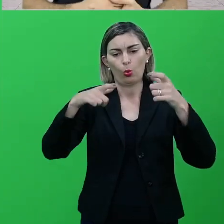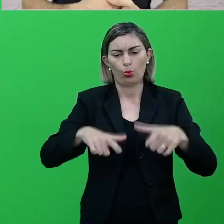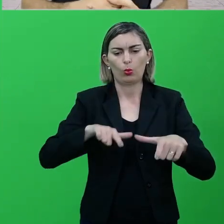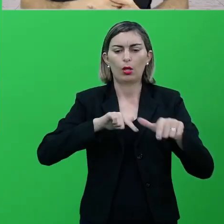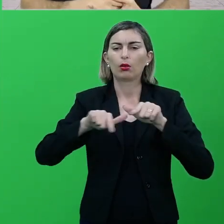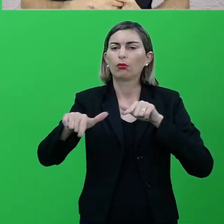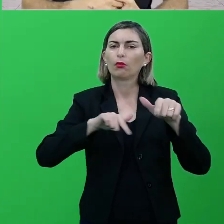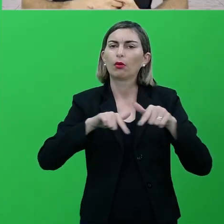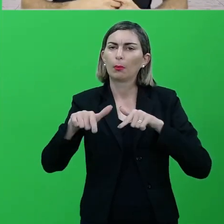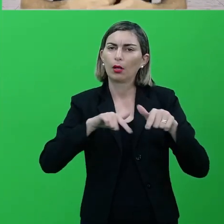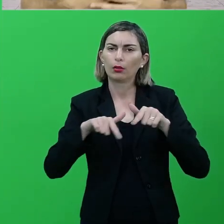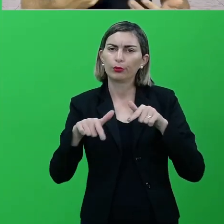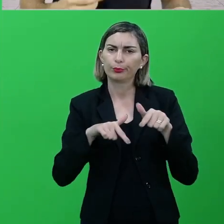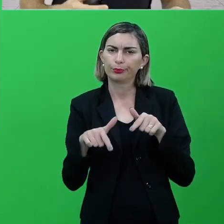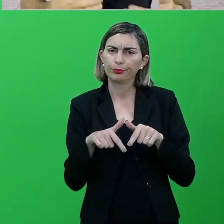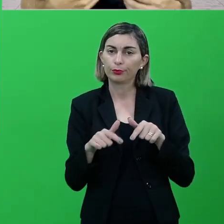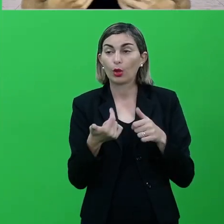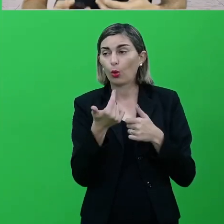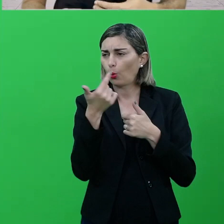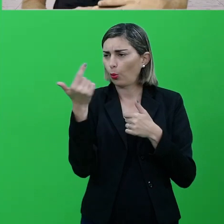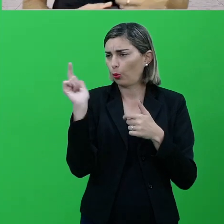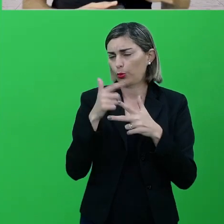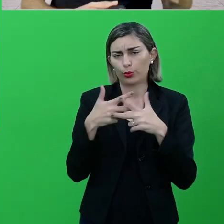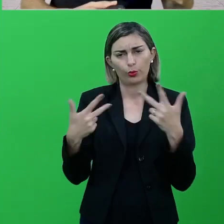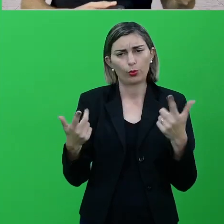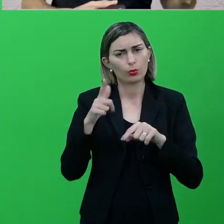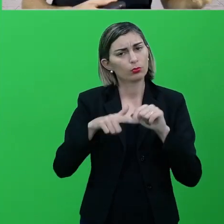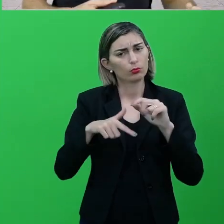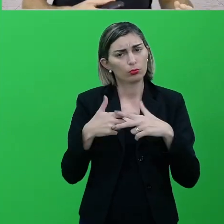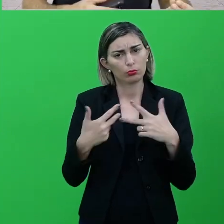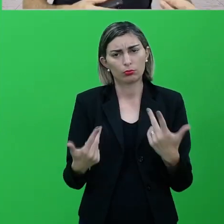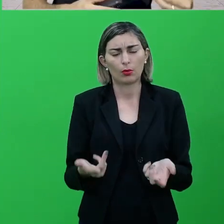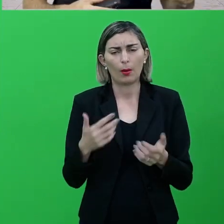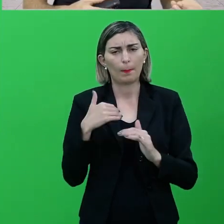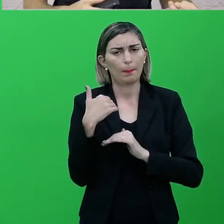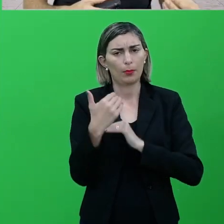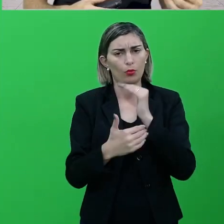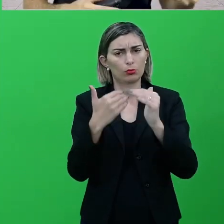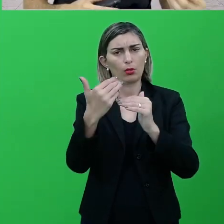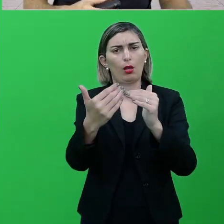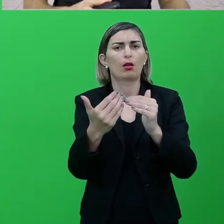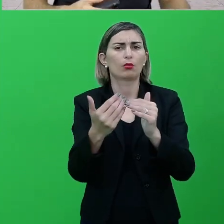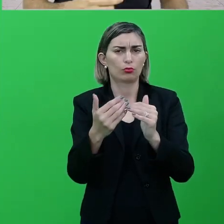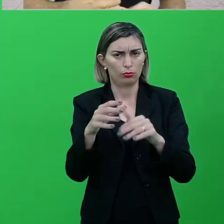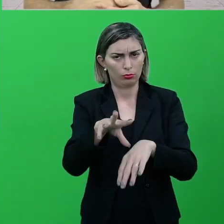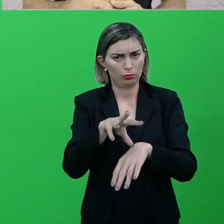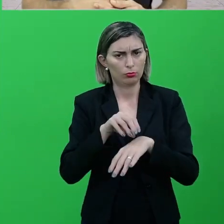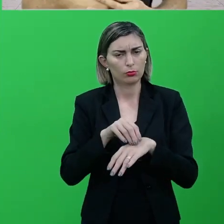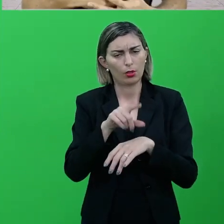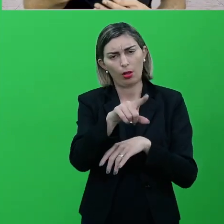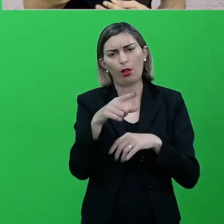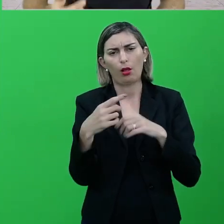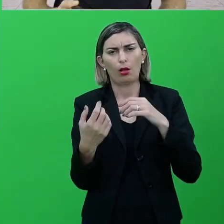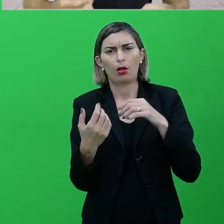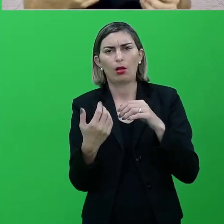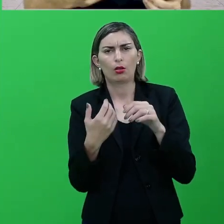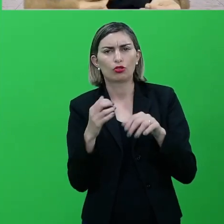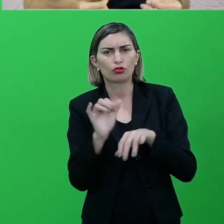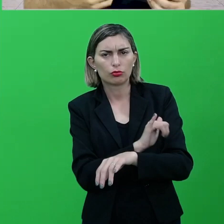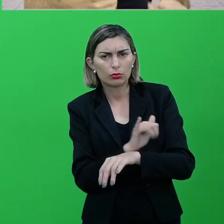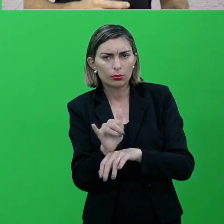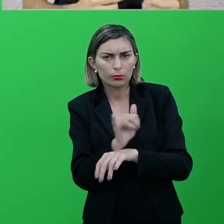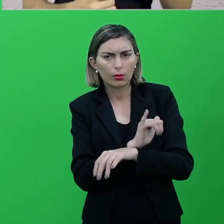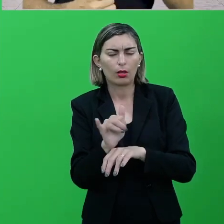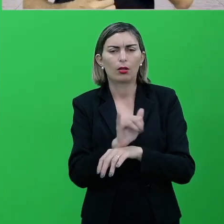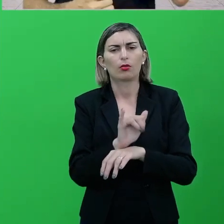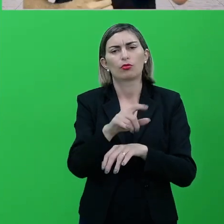trabalho, e outras coisas como recursos, processos, né, que são adotados naquela organização, as estratégias